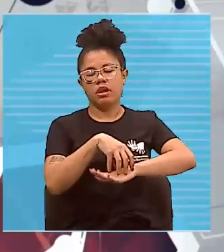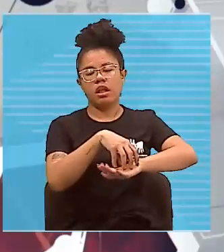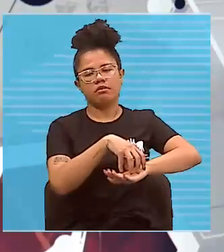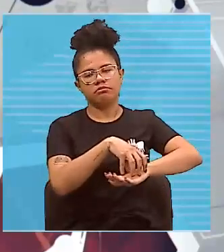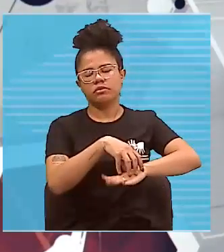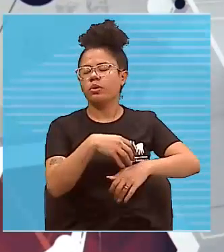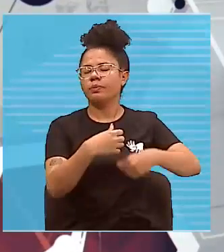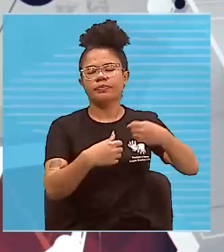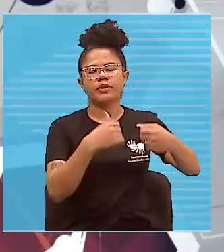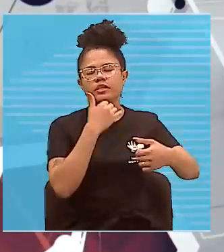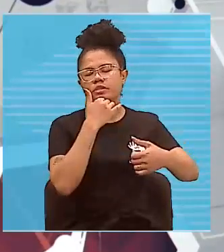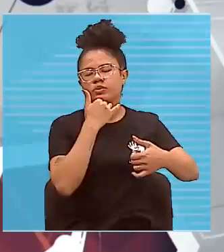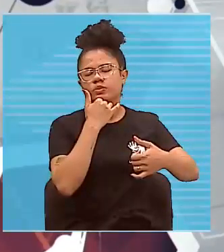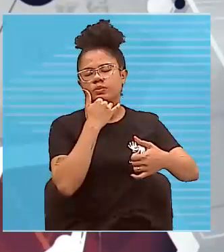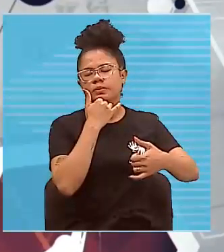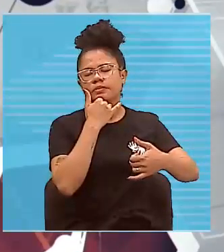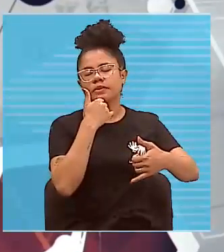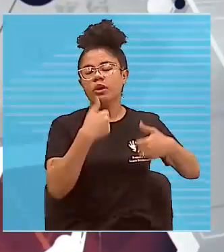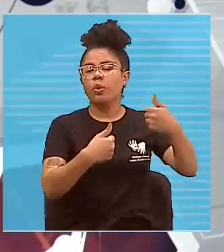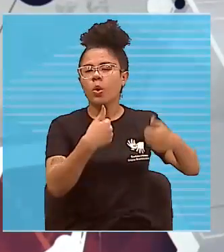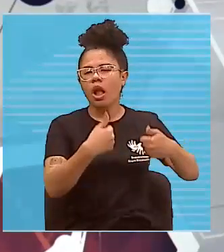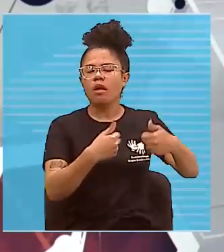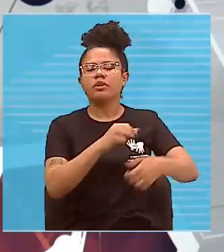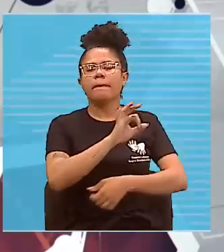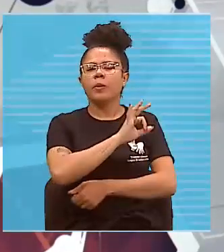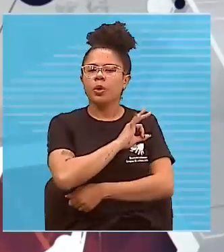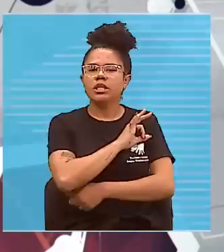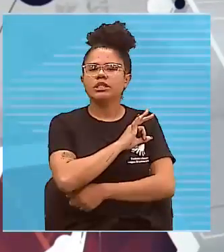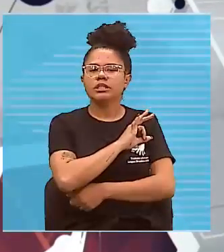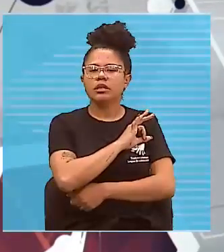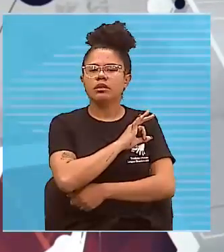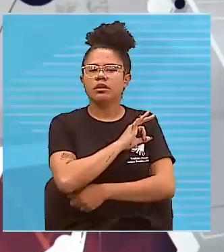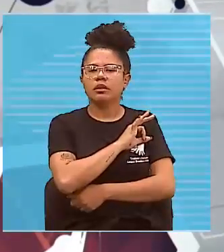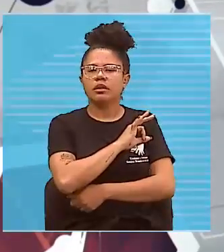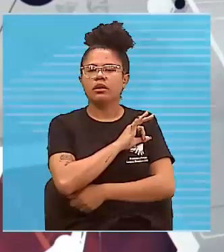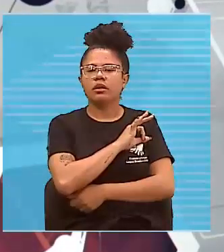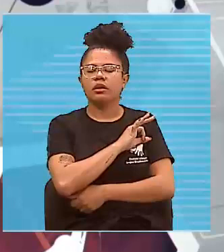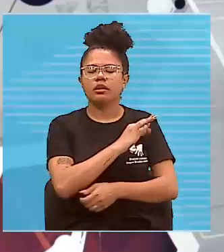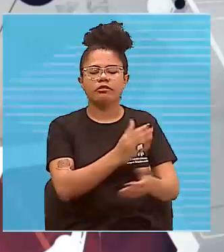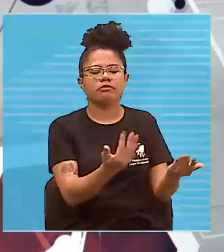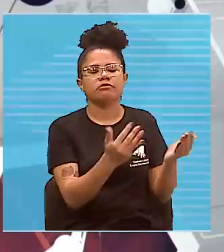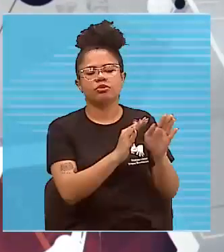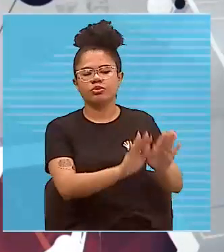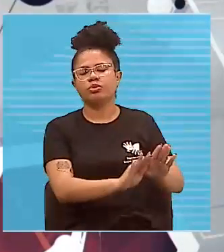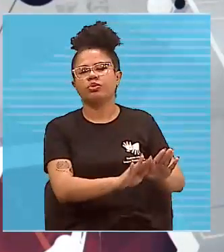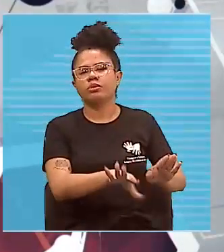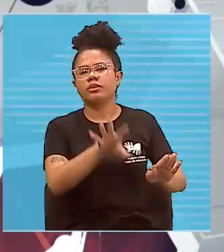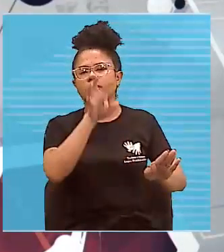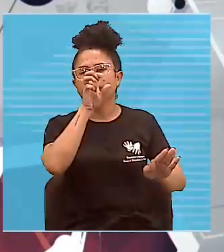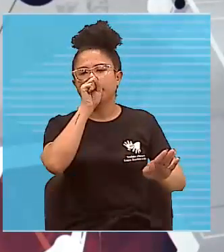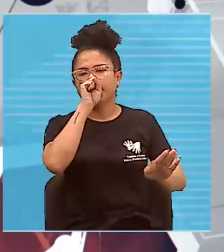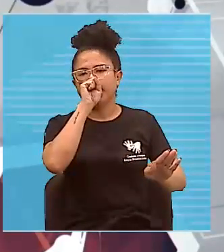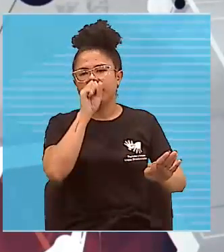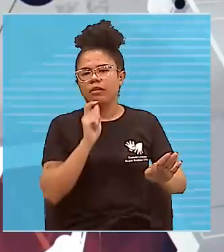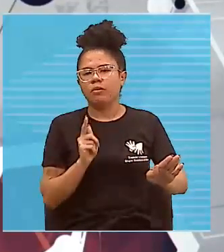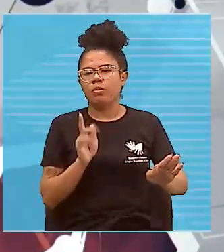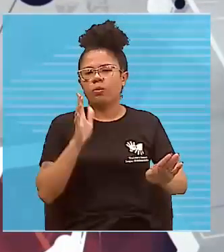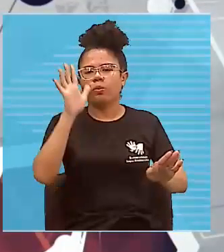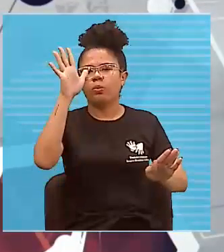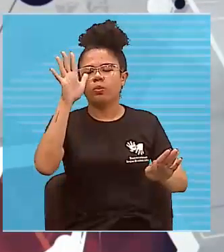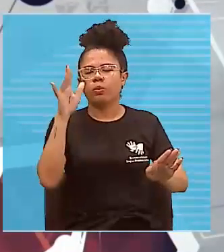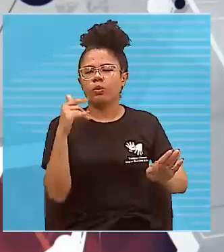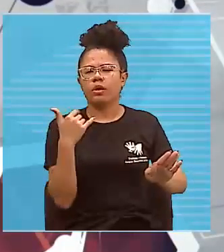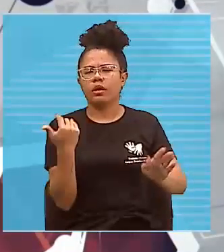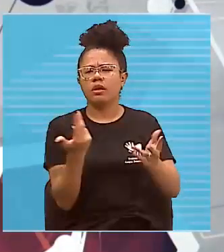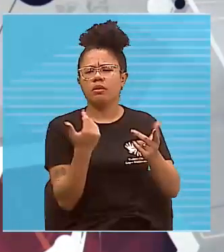policiais fizeram isso, e botaram o gás que ele inalou até morrer. O cara morreu do jeito que